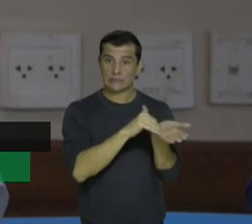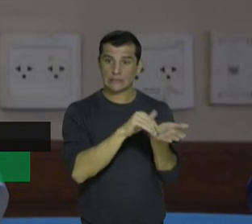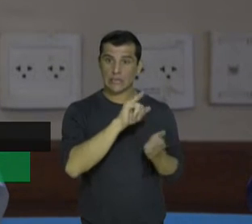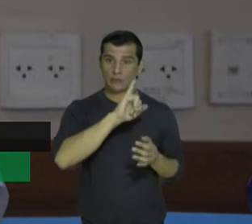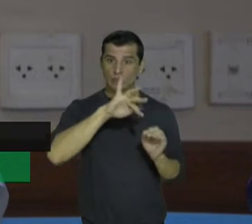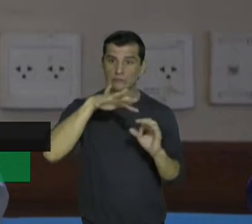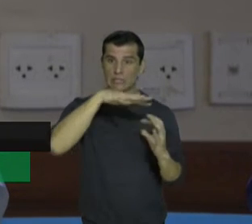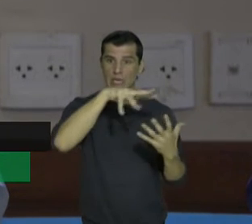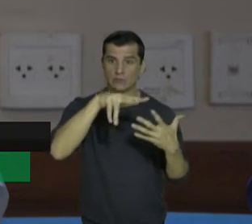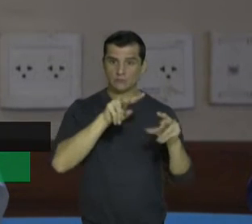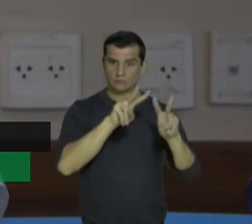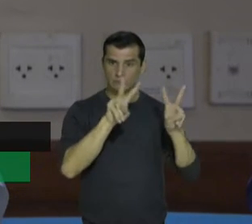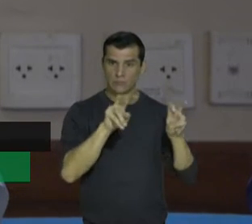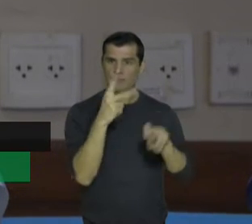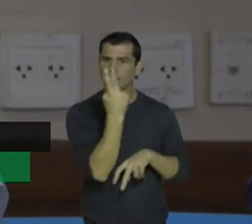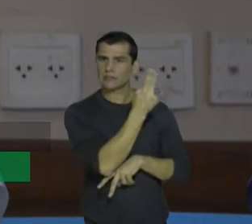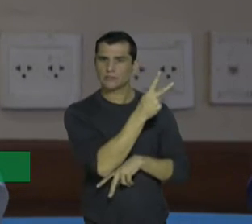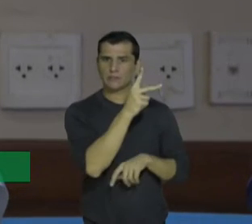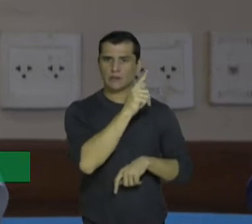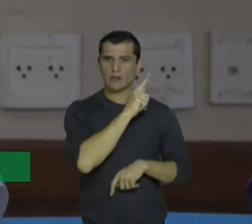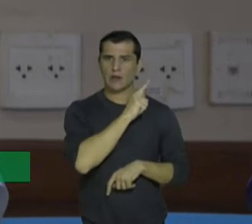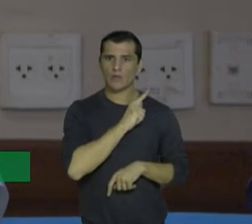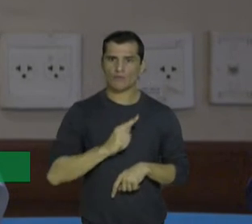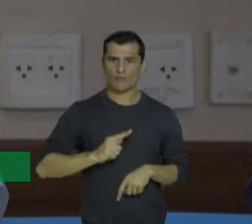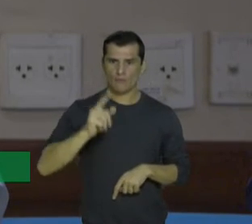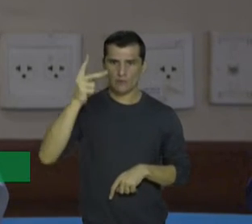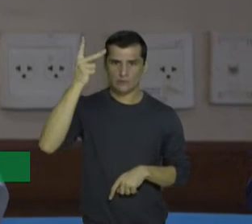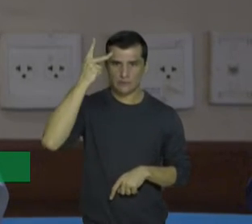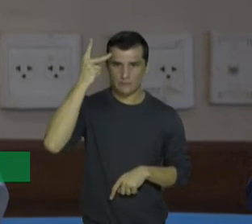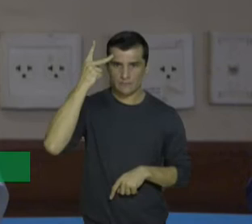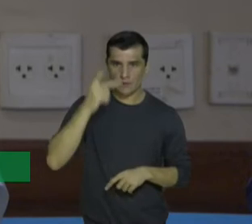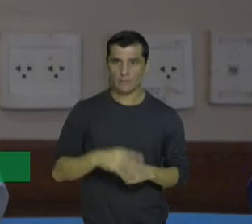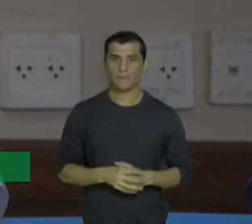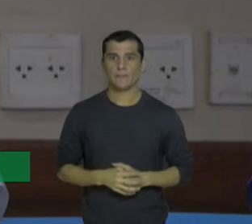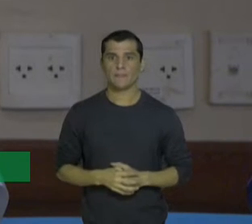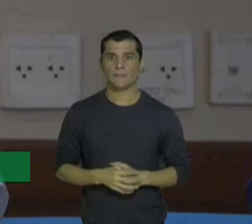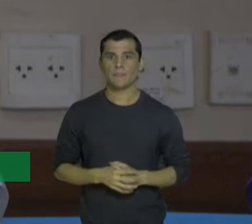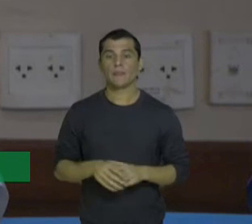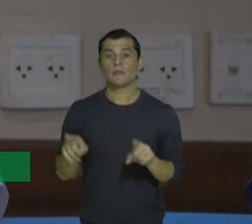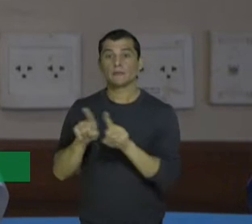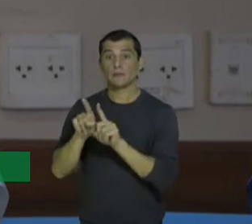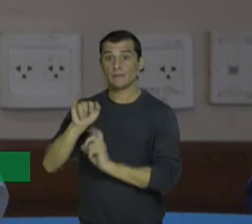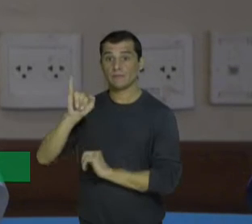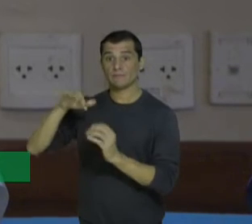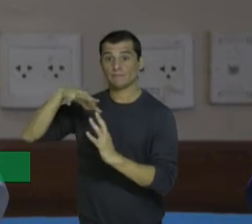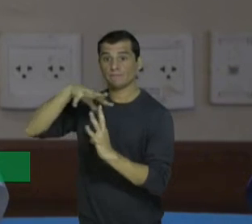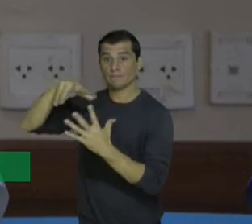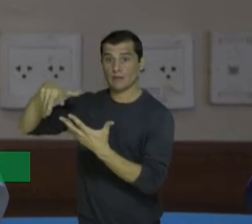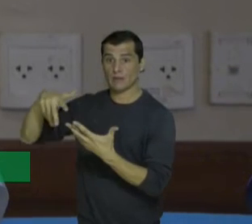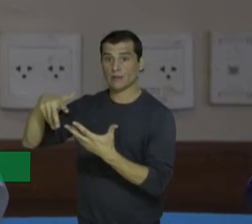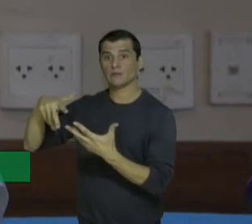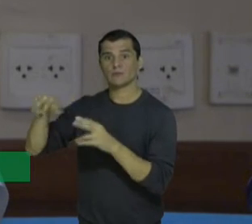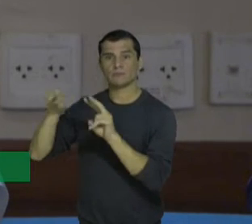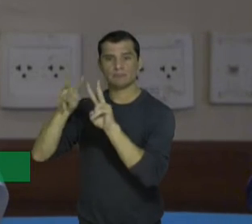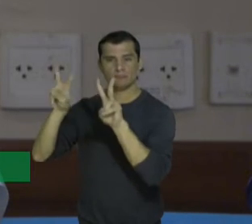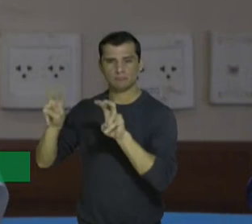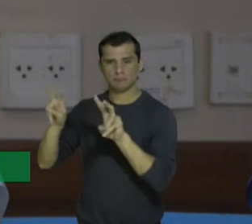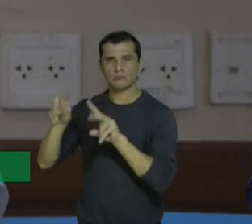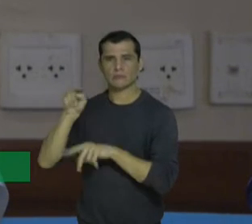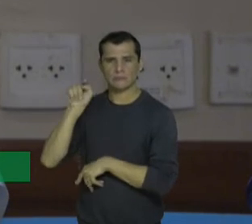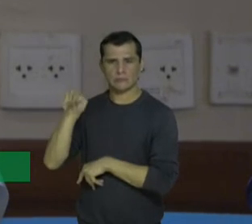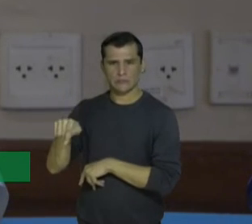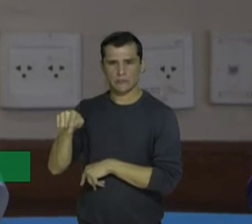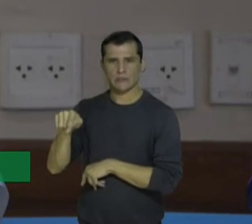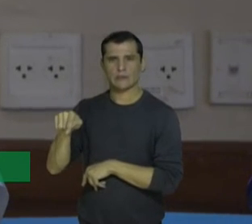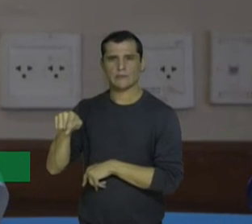e responsável pelaa de negócios internacionais daa que é o